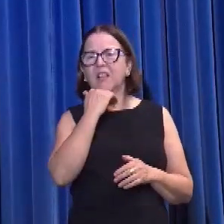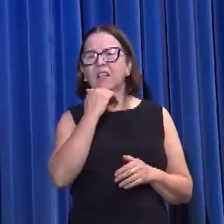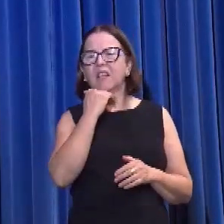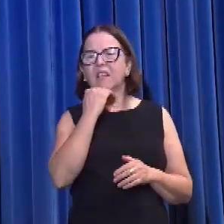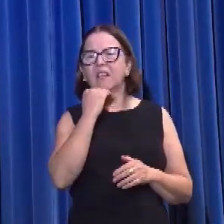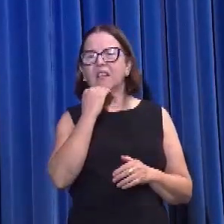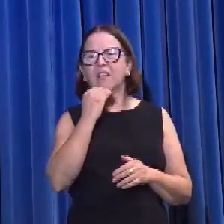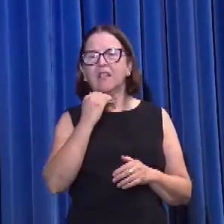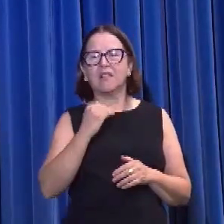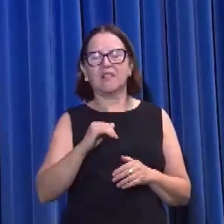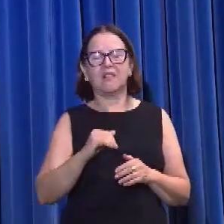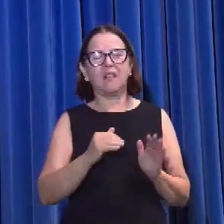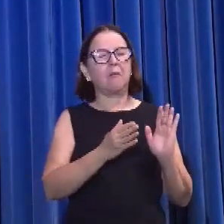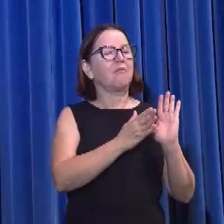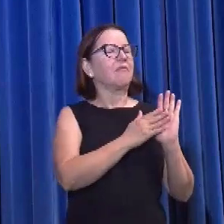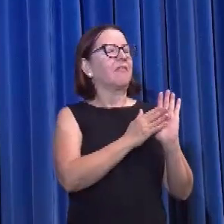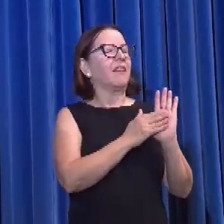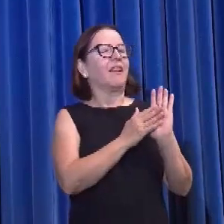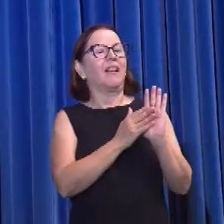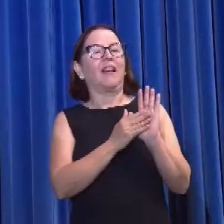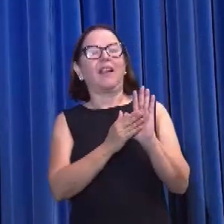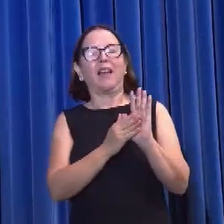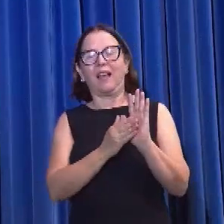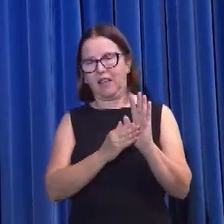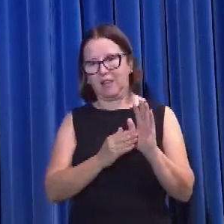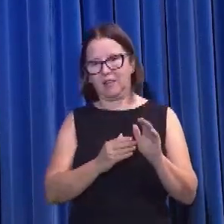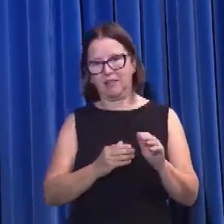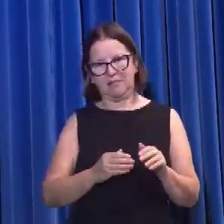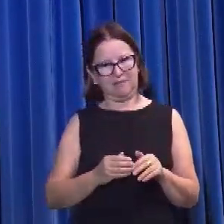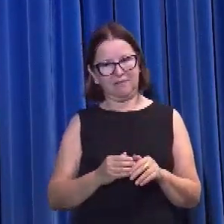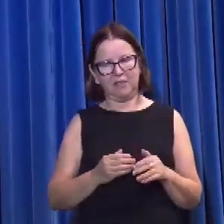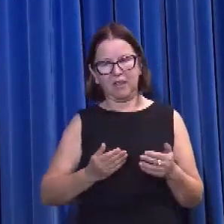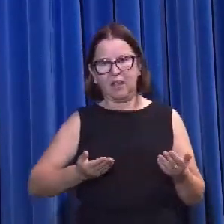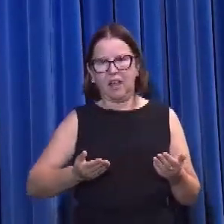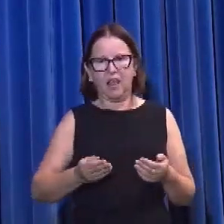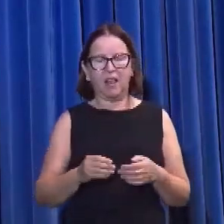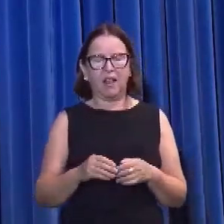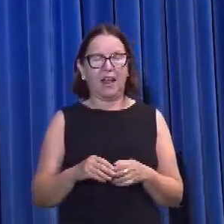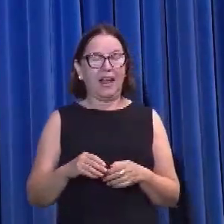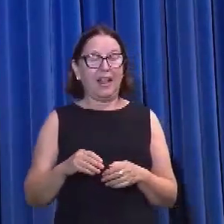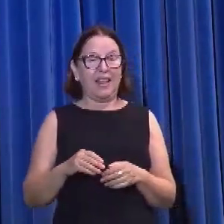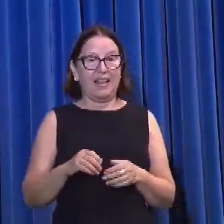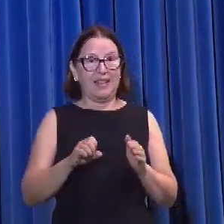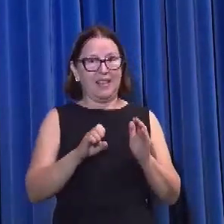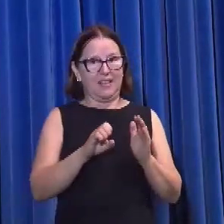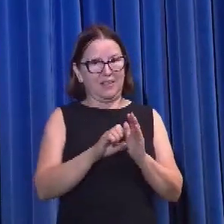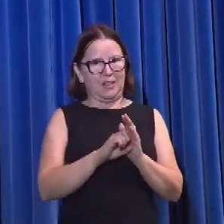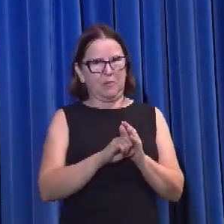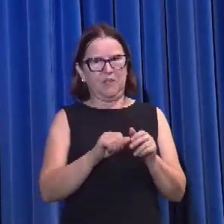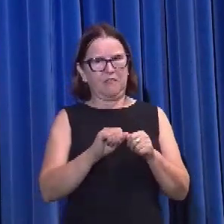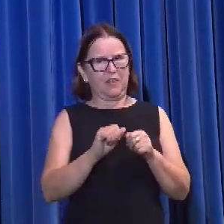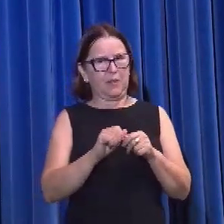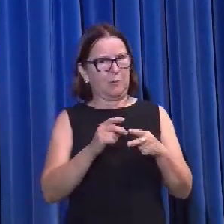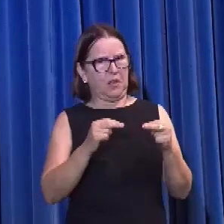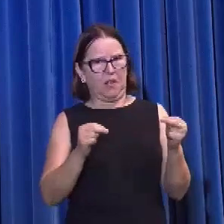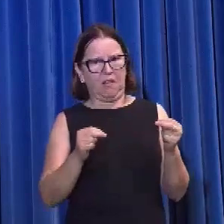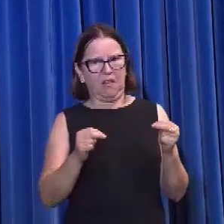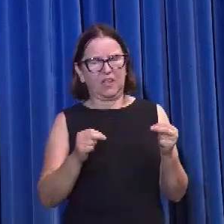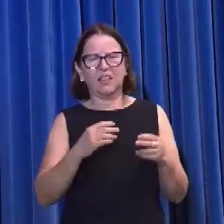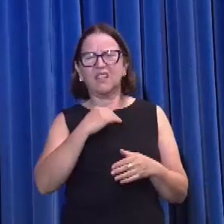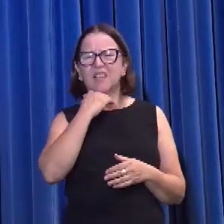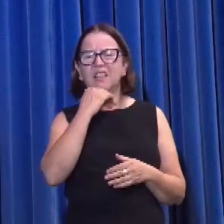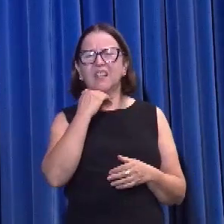aquela consideração que ela achava que era merecedora, ela fez uma coisa e não recebeu e ficou magoada, é